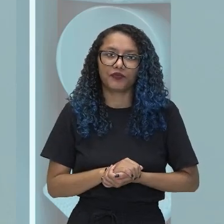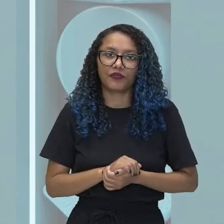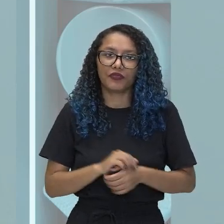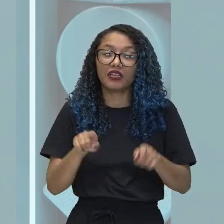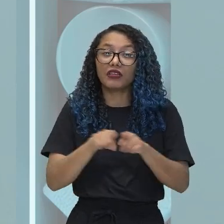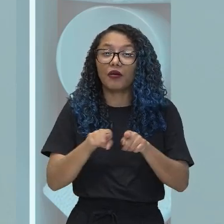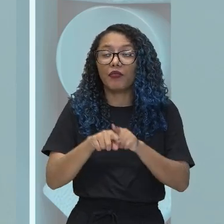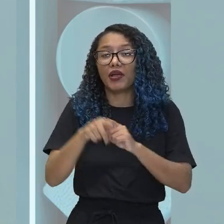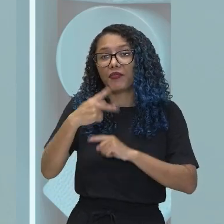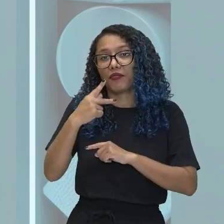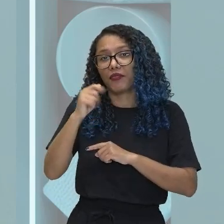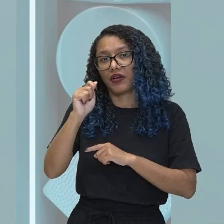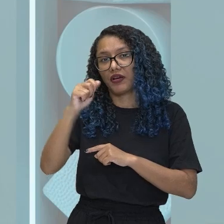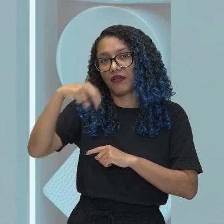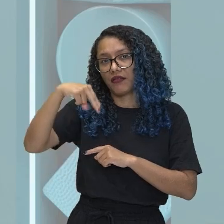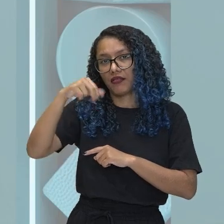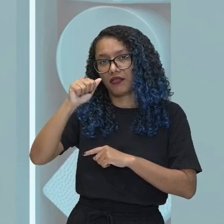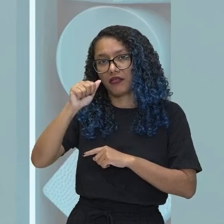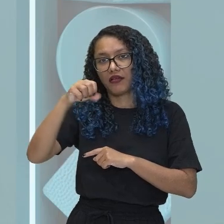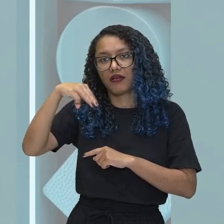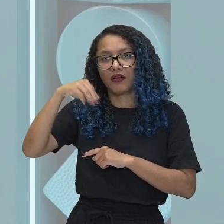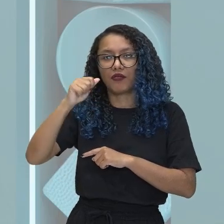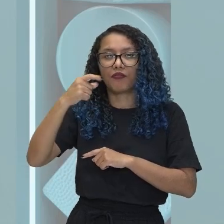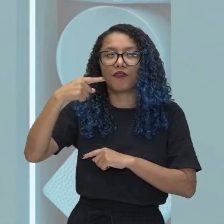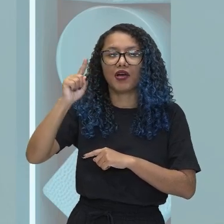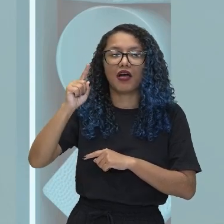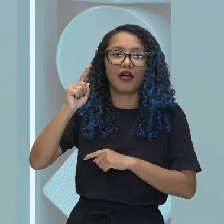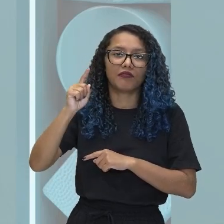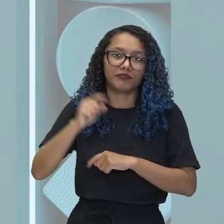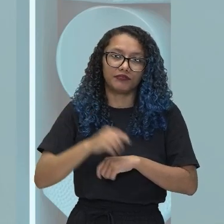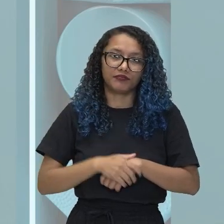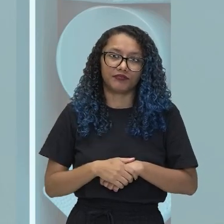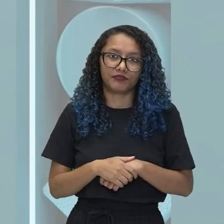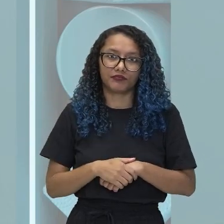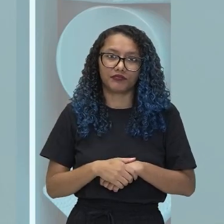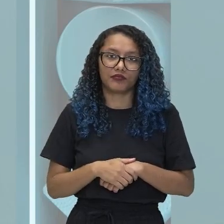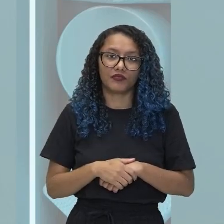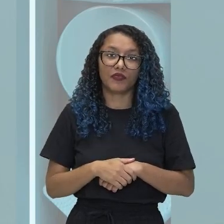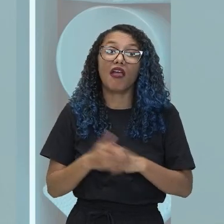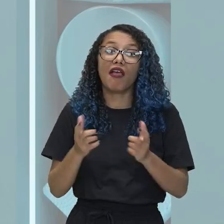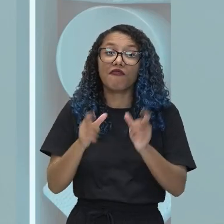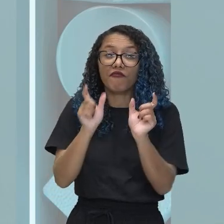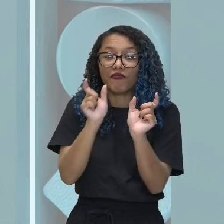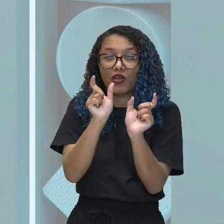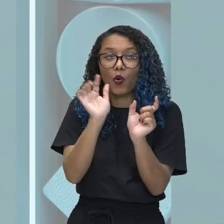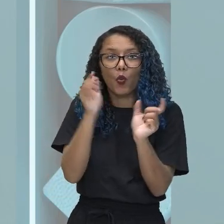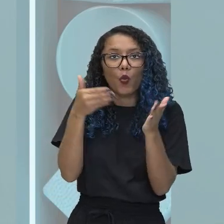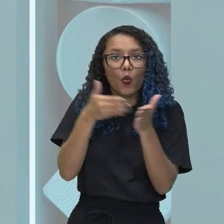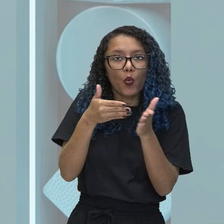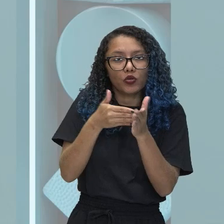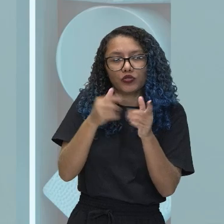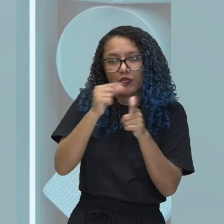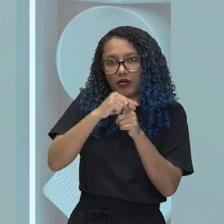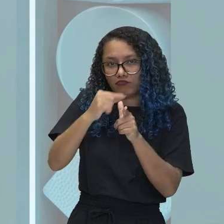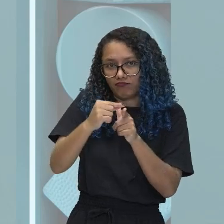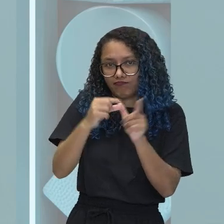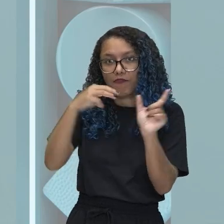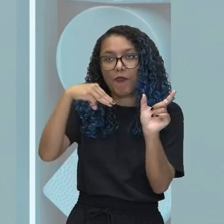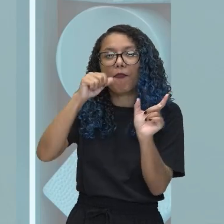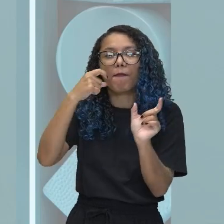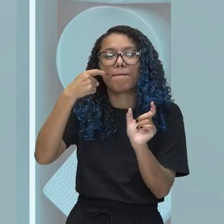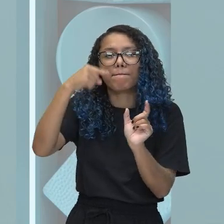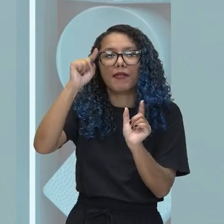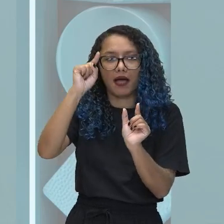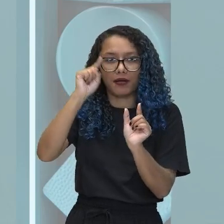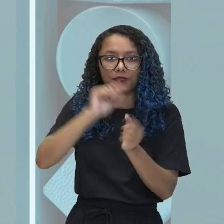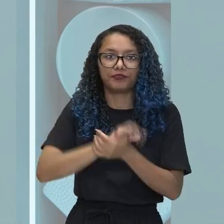Panamá onde estava o assento no mar a última sílaba abeto não tem